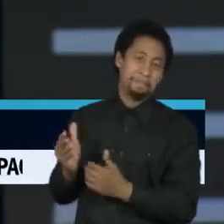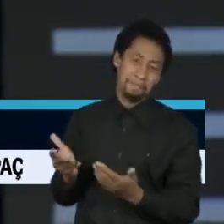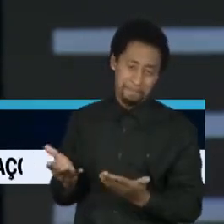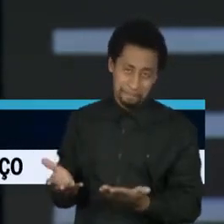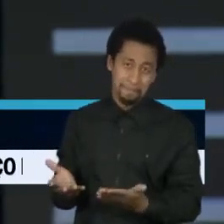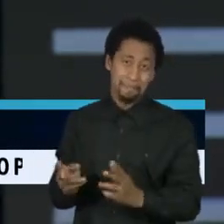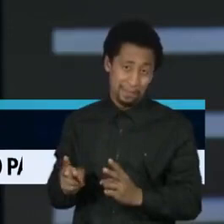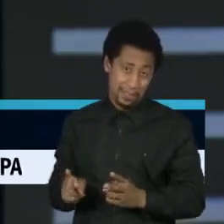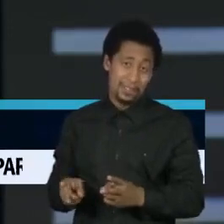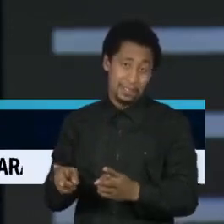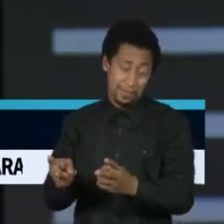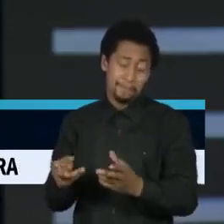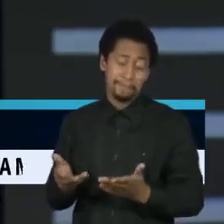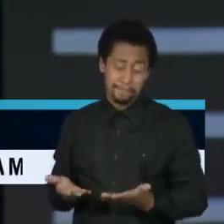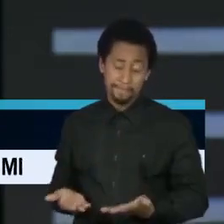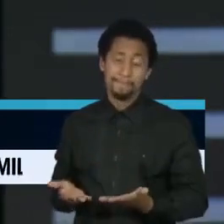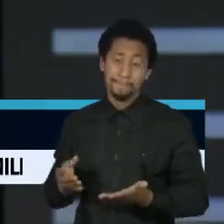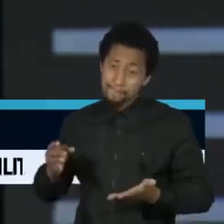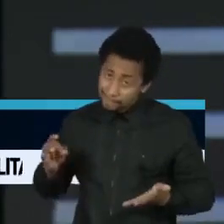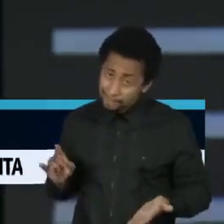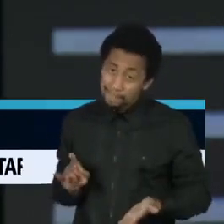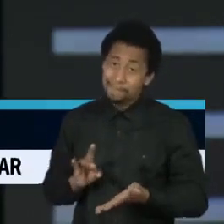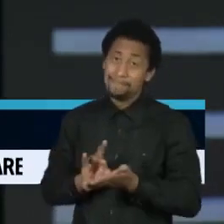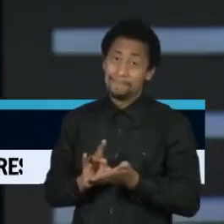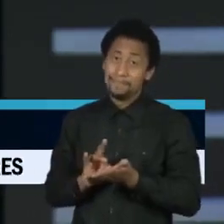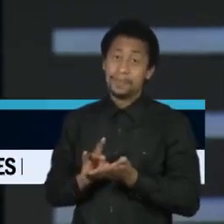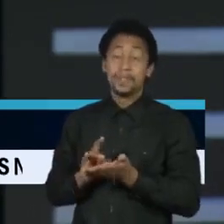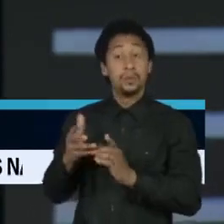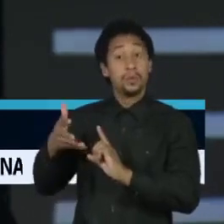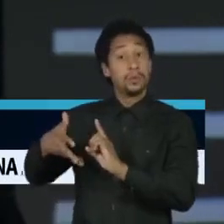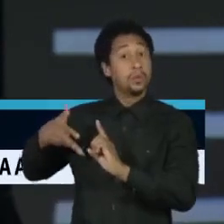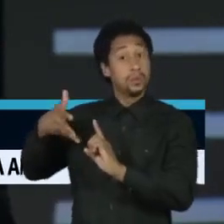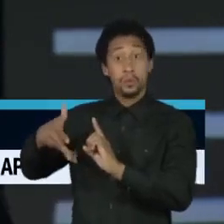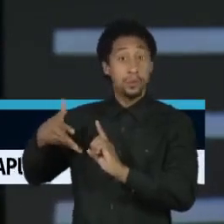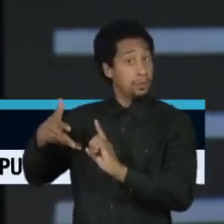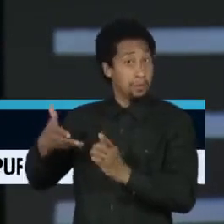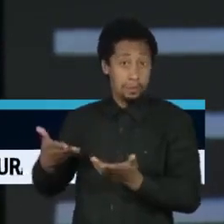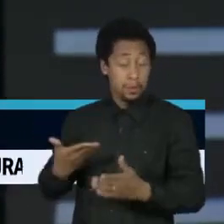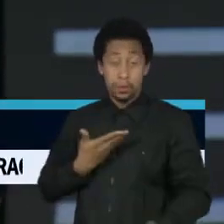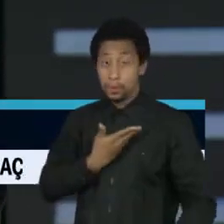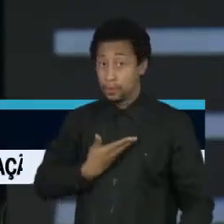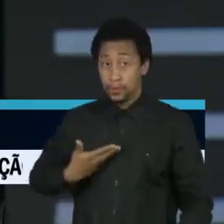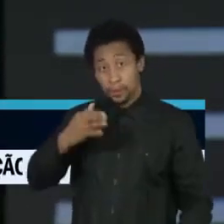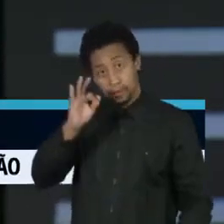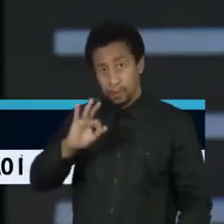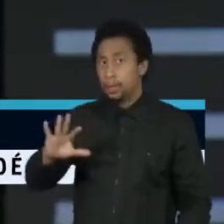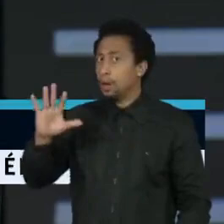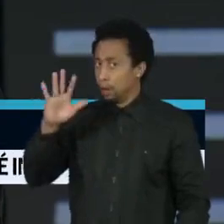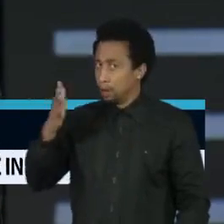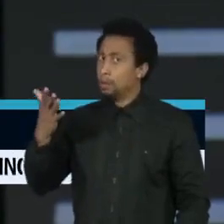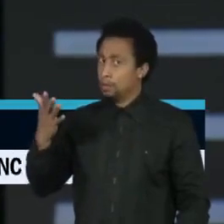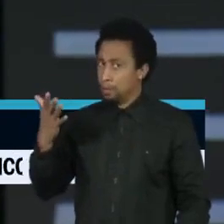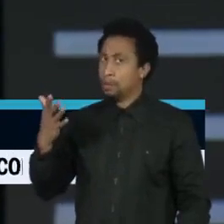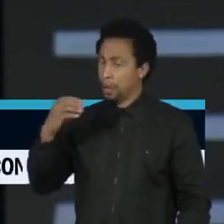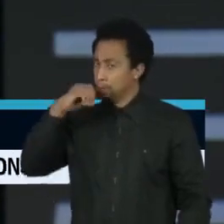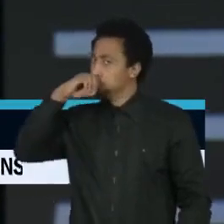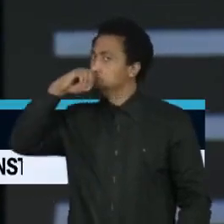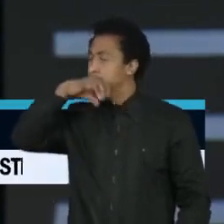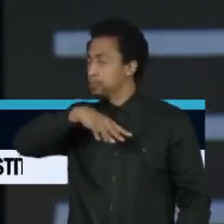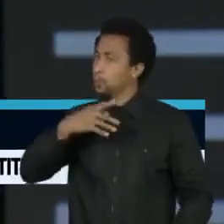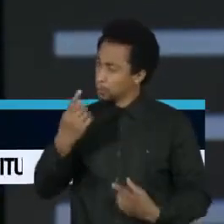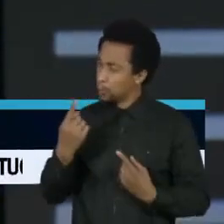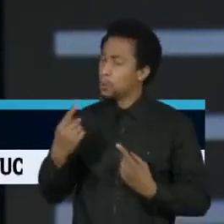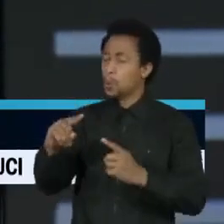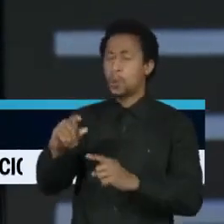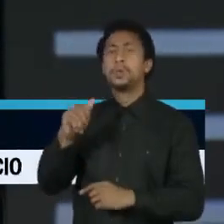assunto de Fato né não não no discurso de fato esse governo é muito agressivo com as mulheres inclusive na frente das câmeras